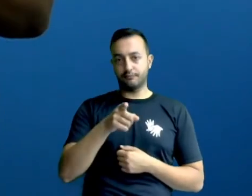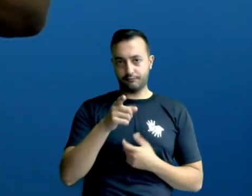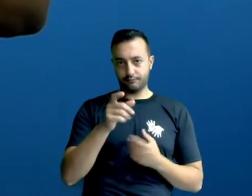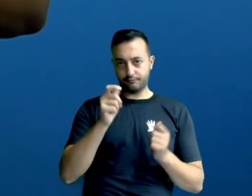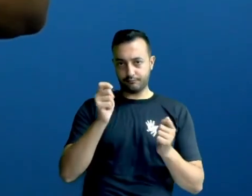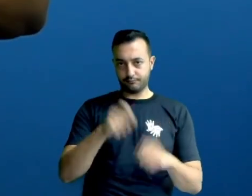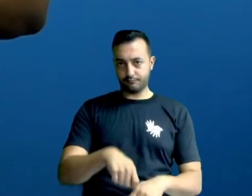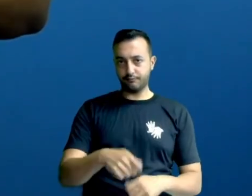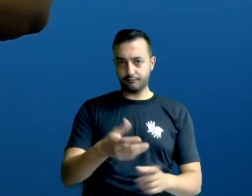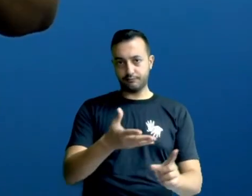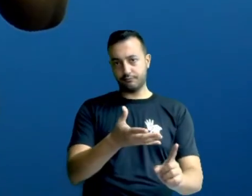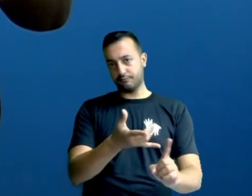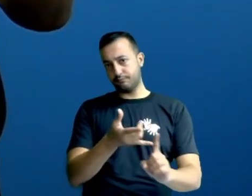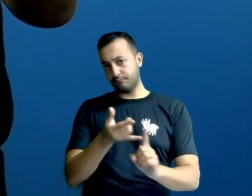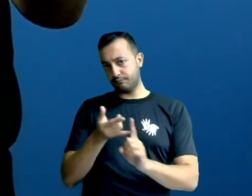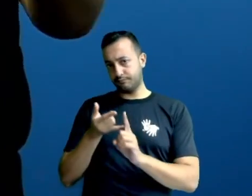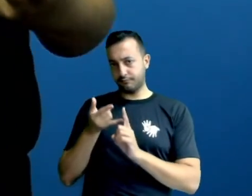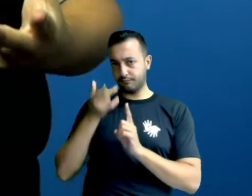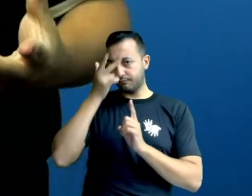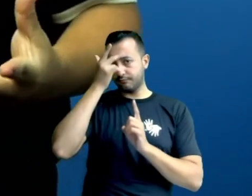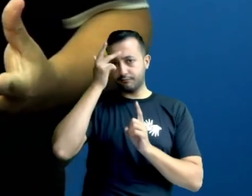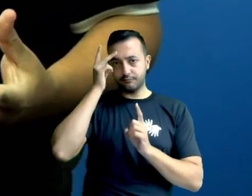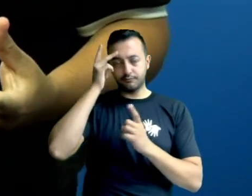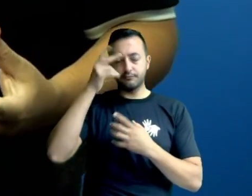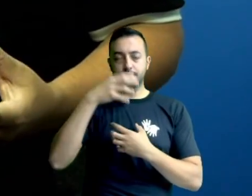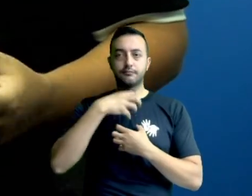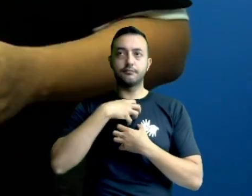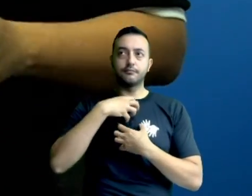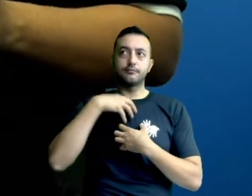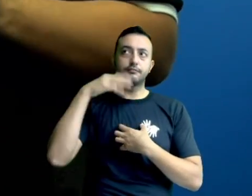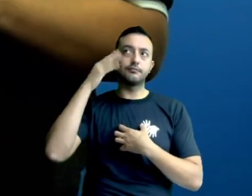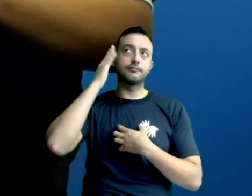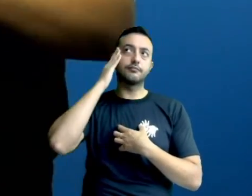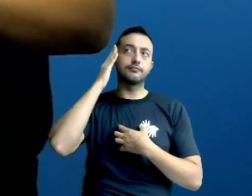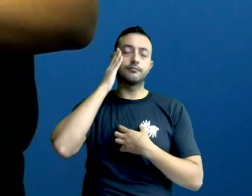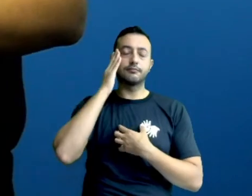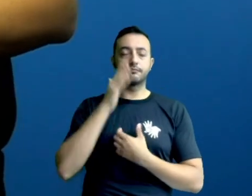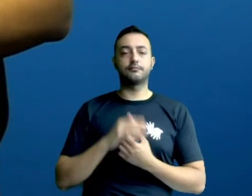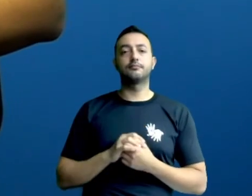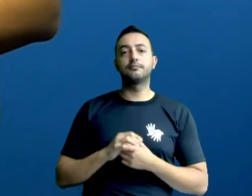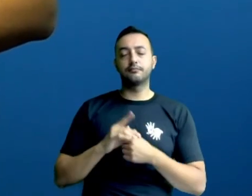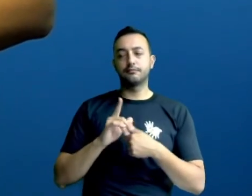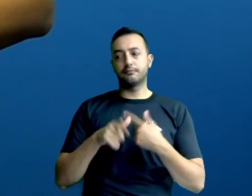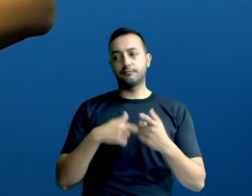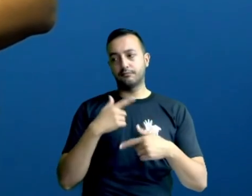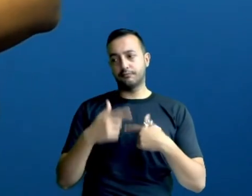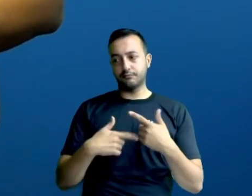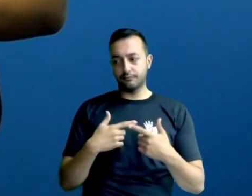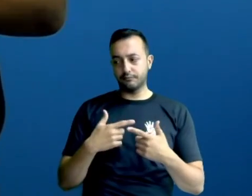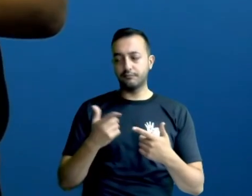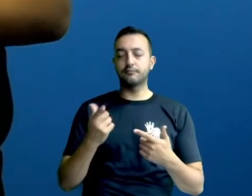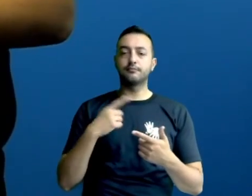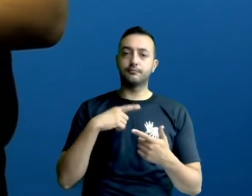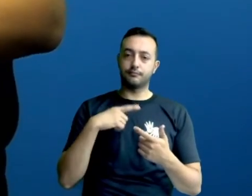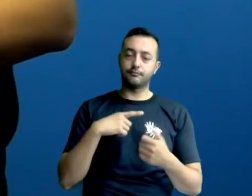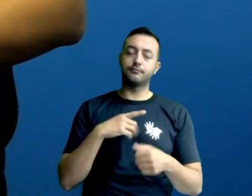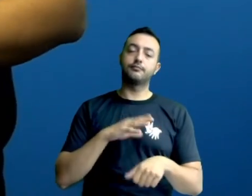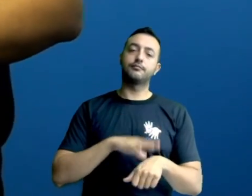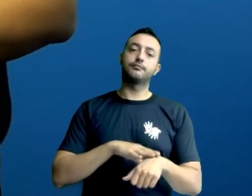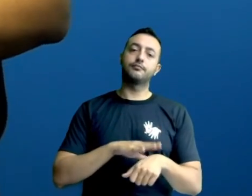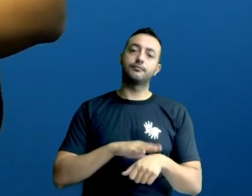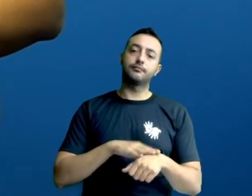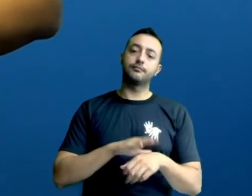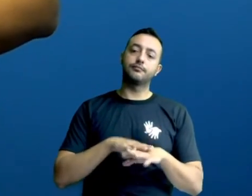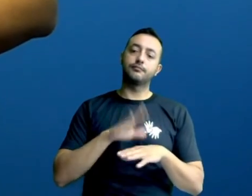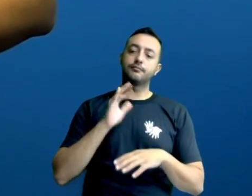o leitor para o seu universo e entender os seus sentimentos. Depois nessa parte, chegou a parte